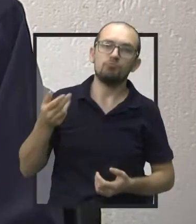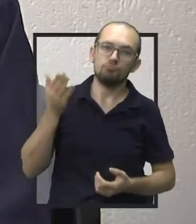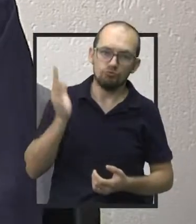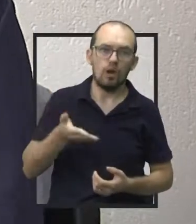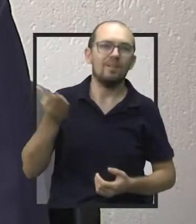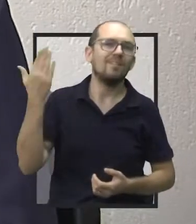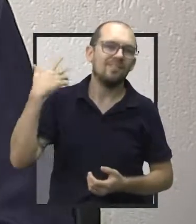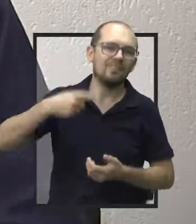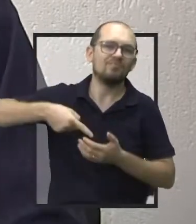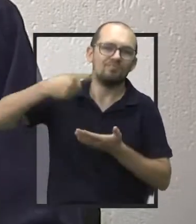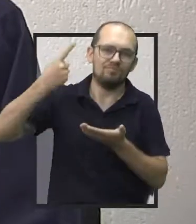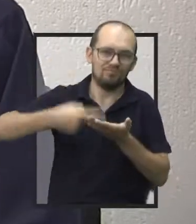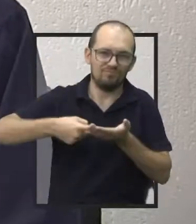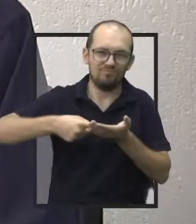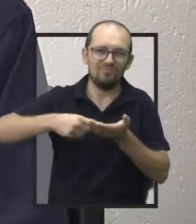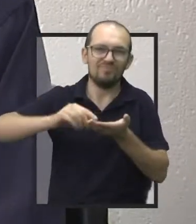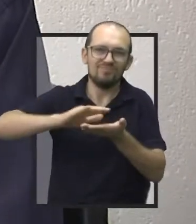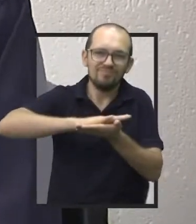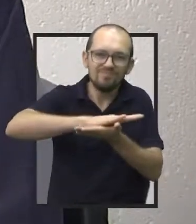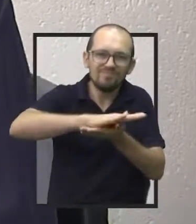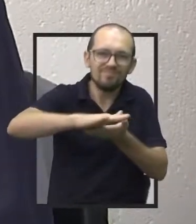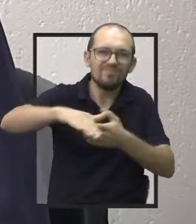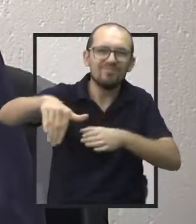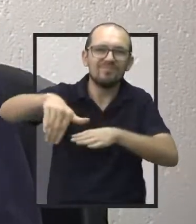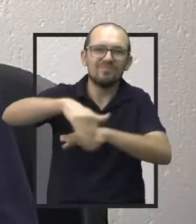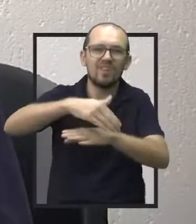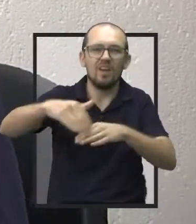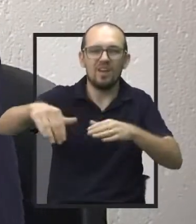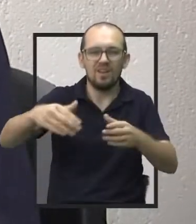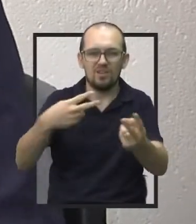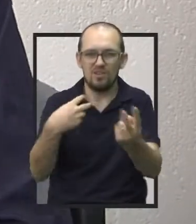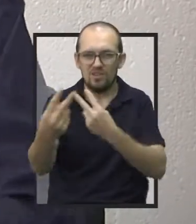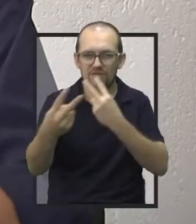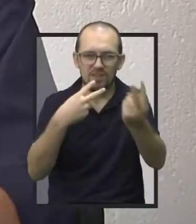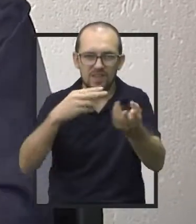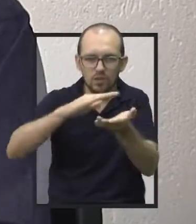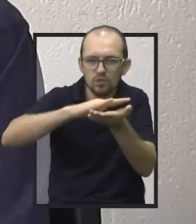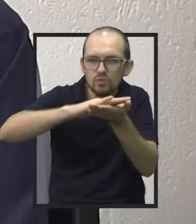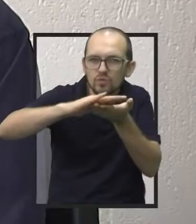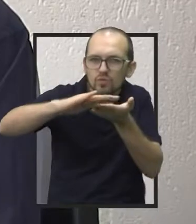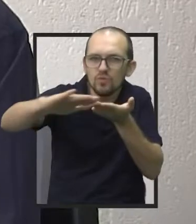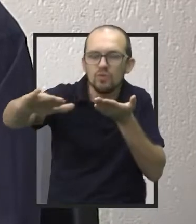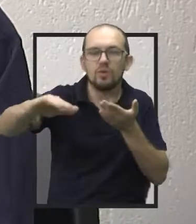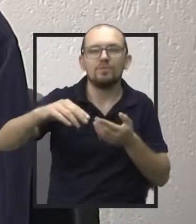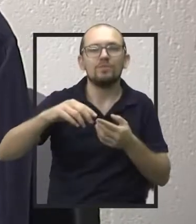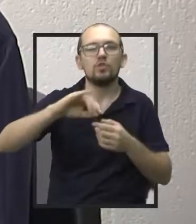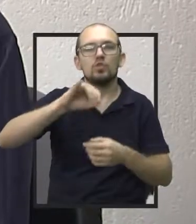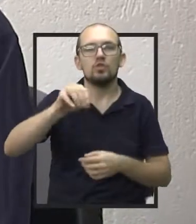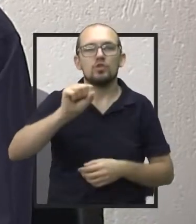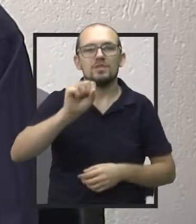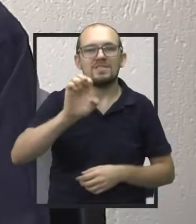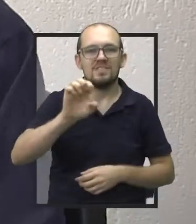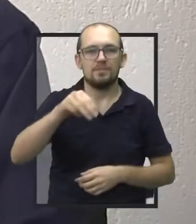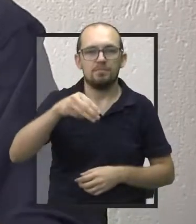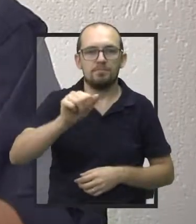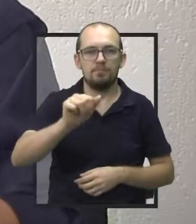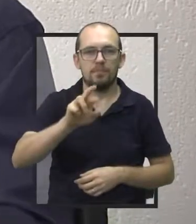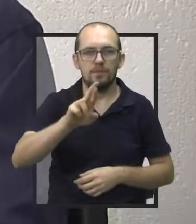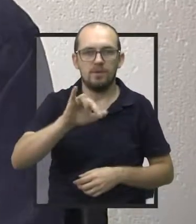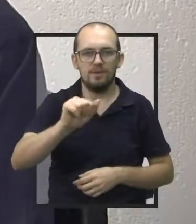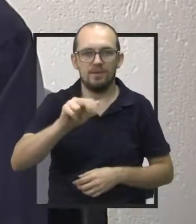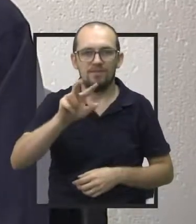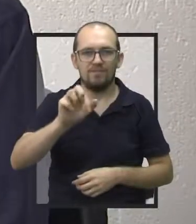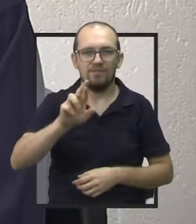recapeamento da estrada vicinal josé maria verdini até porque no governo passado foi